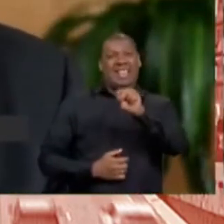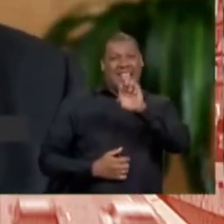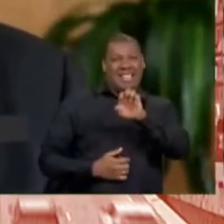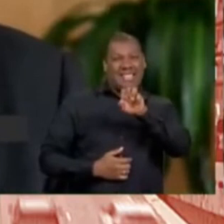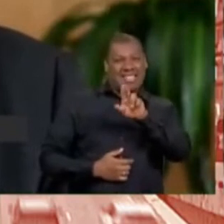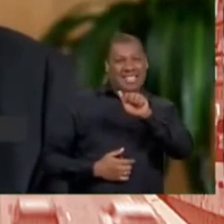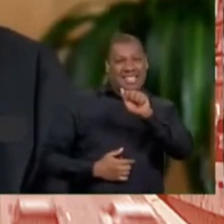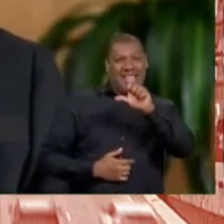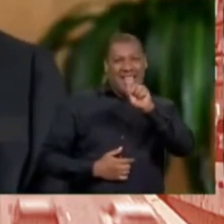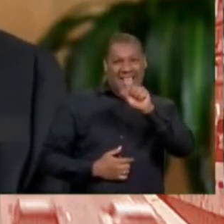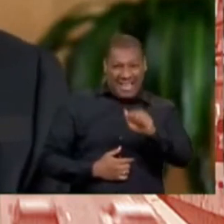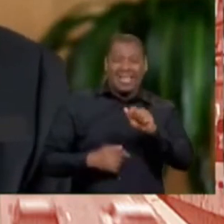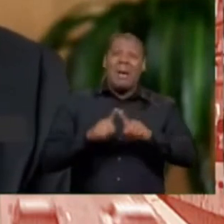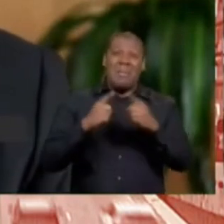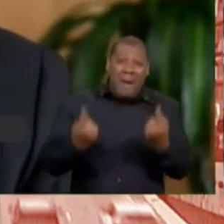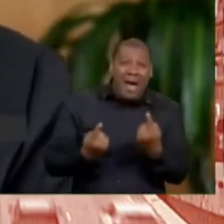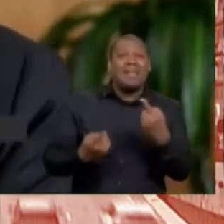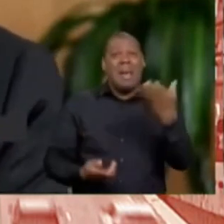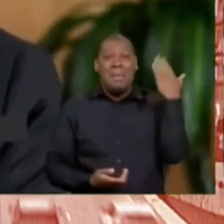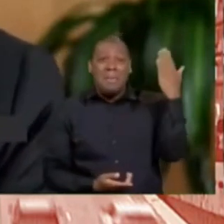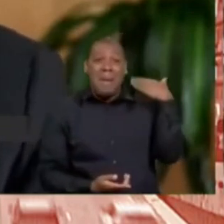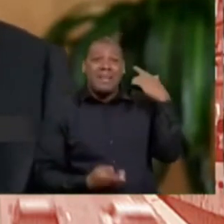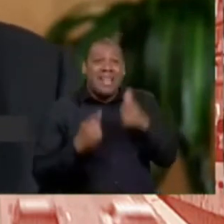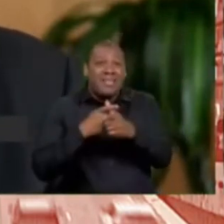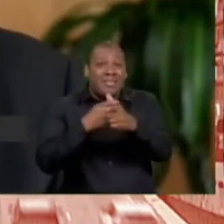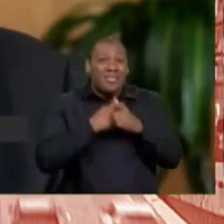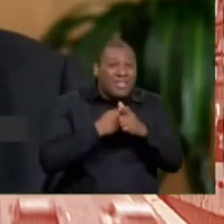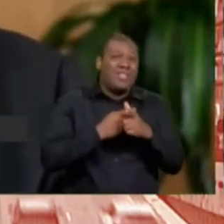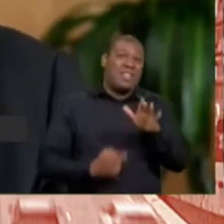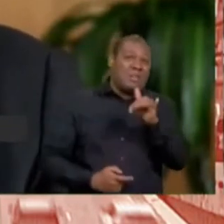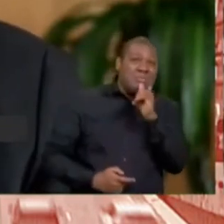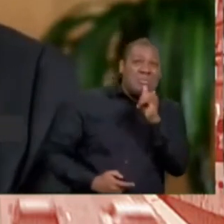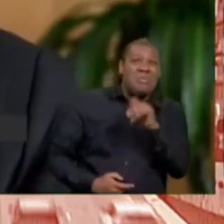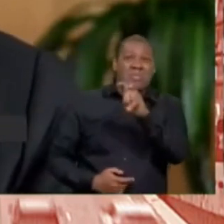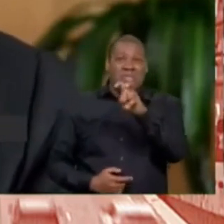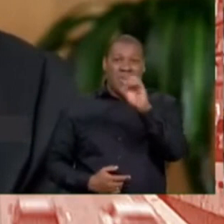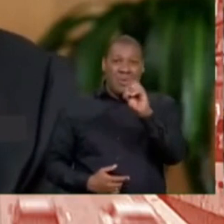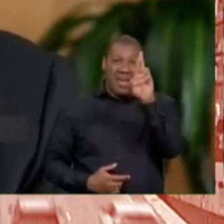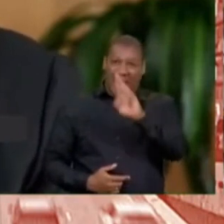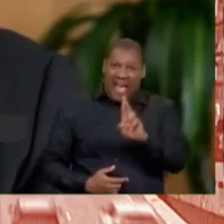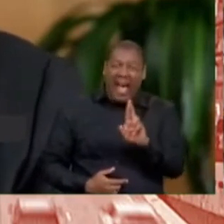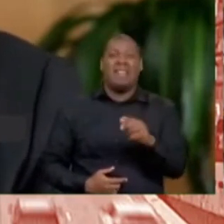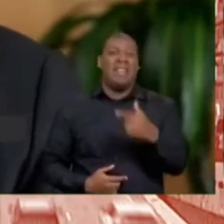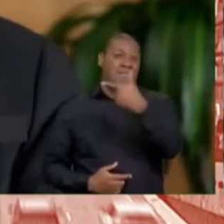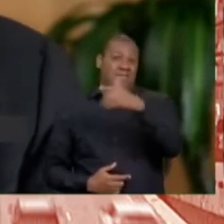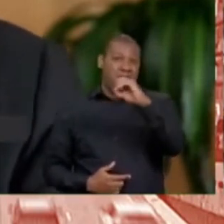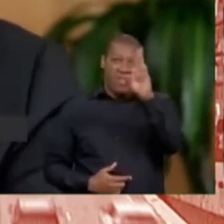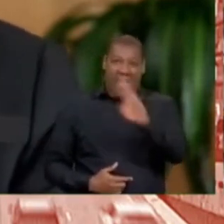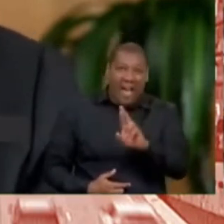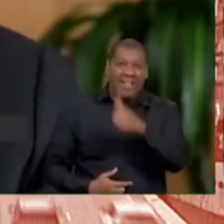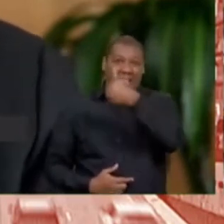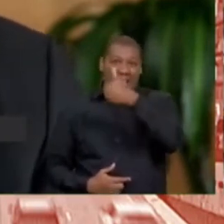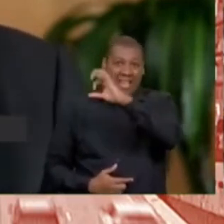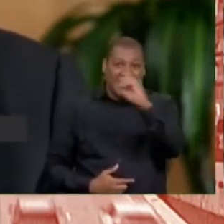está. E isso foi se dando. Veja bem, o empobrecimento já é notório do brasileiro, né? Quer dizer, nas